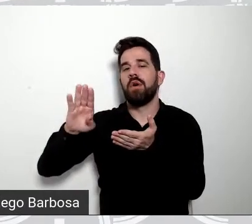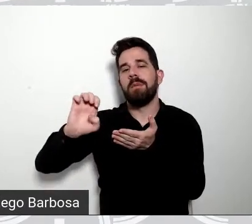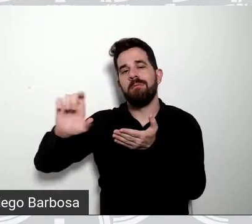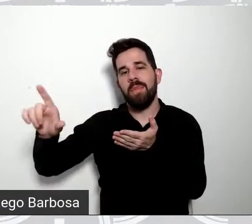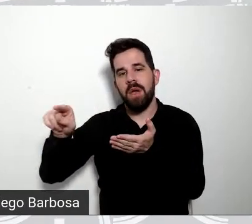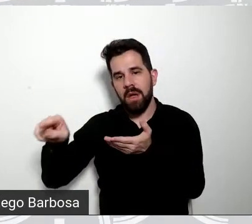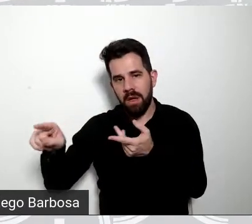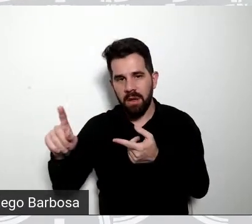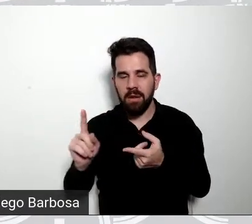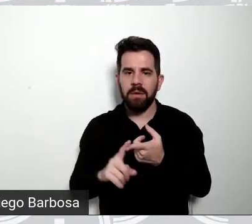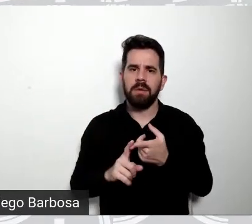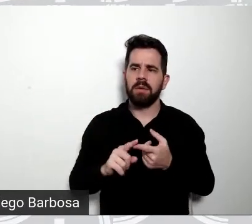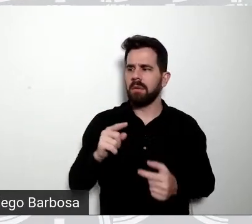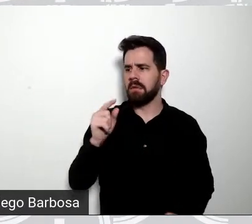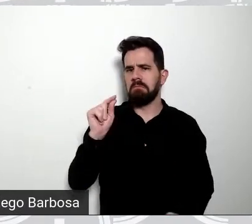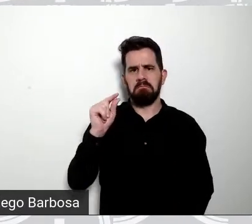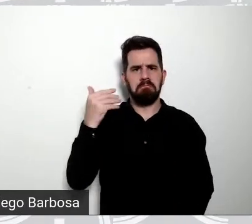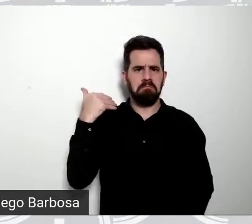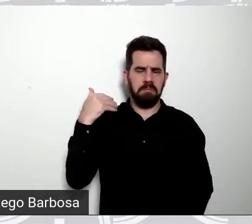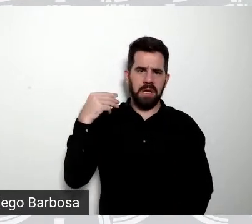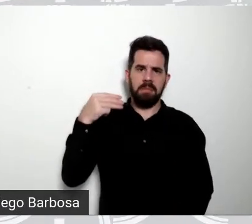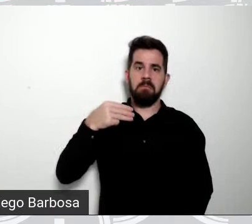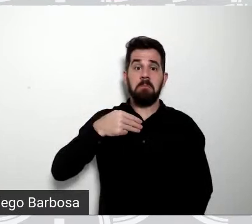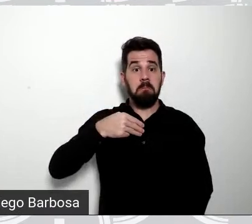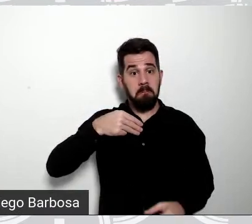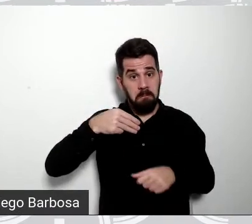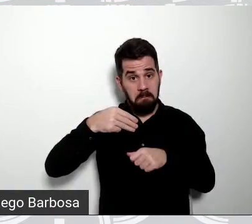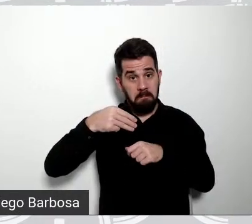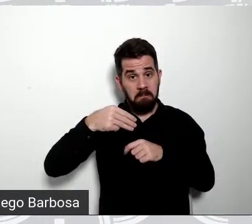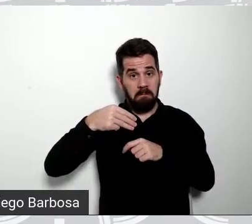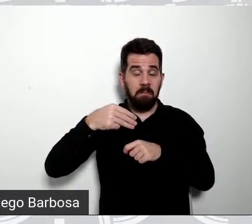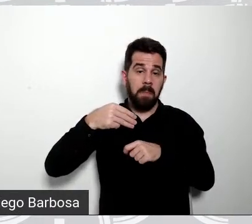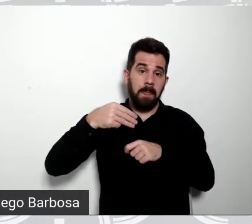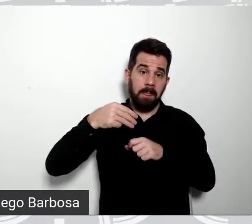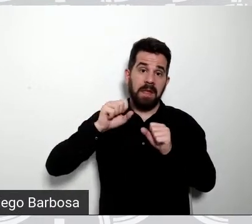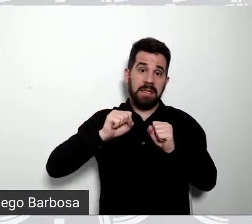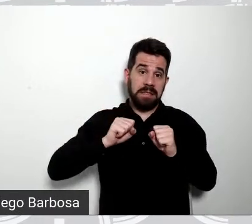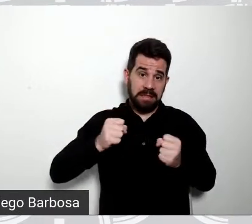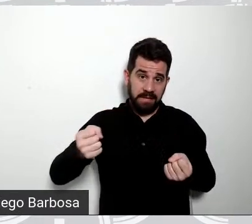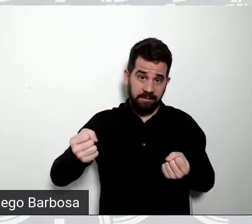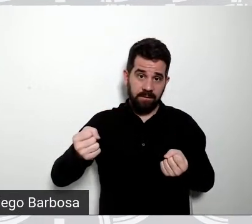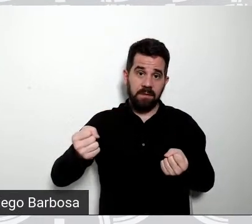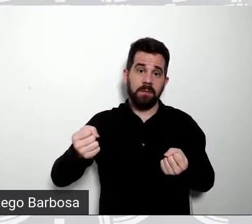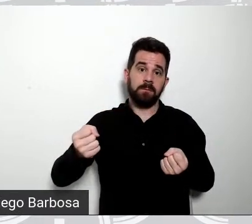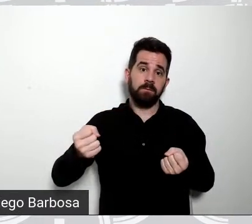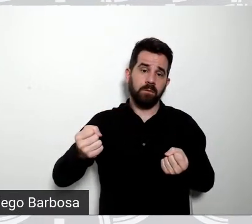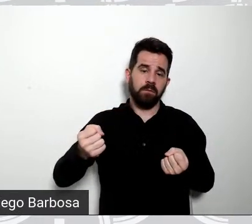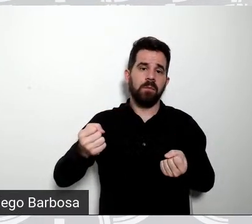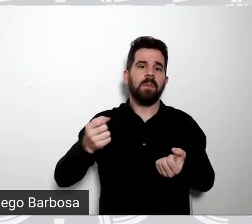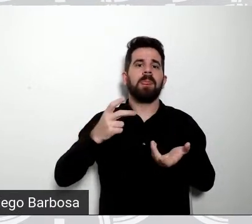que recentemente, em Sim. março desse ano, defendeu as traduções de língua, algumas